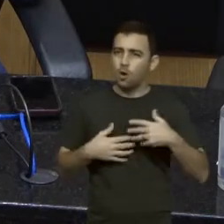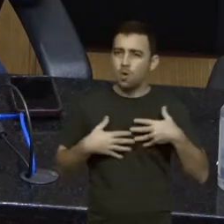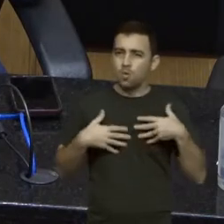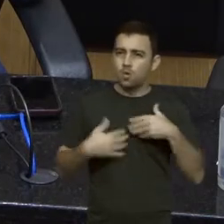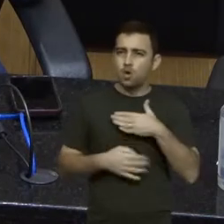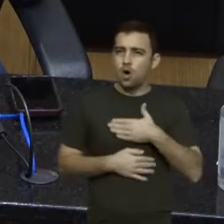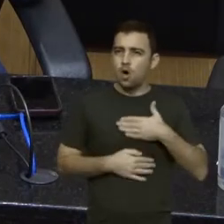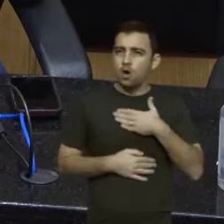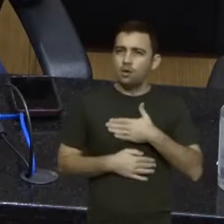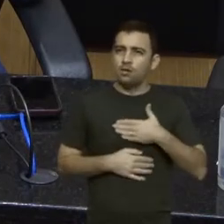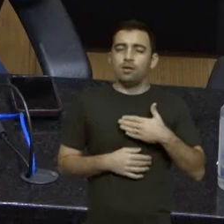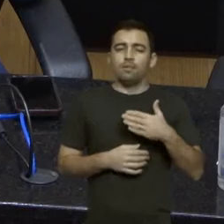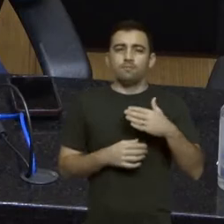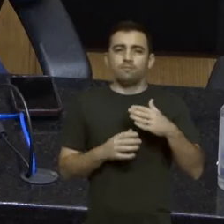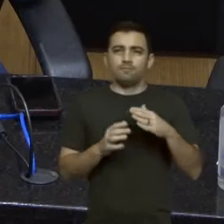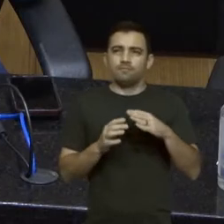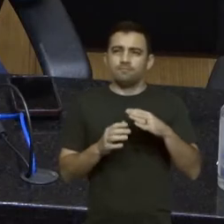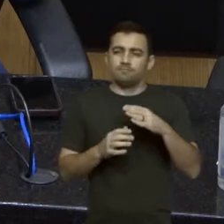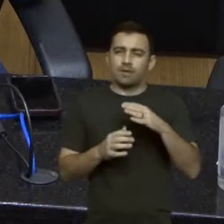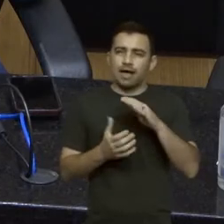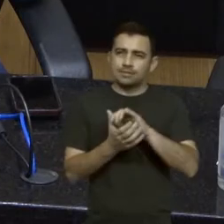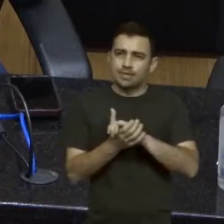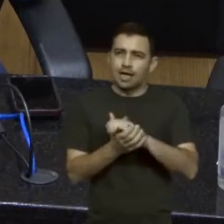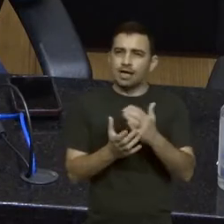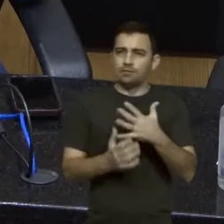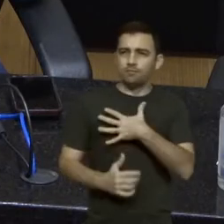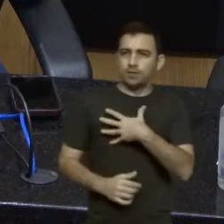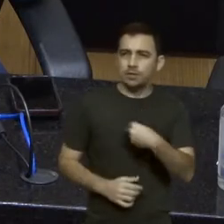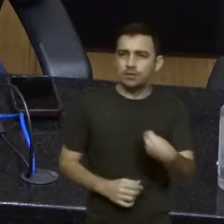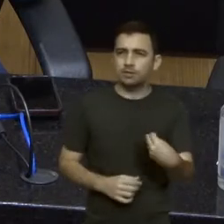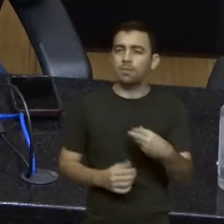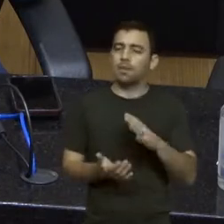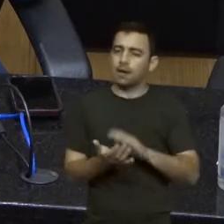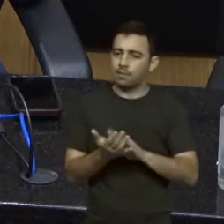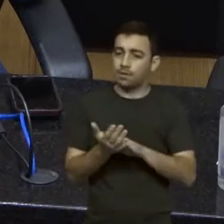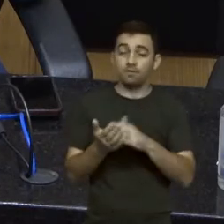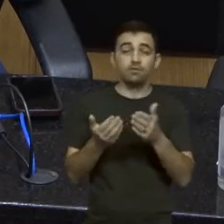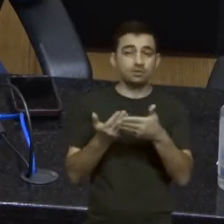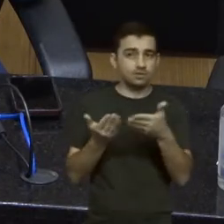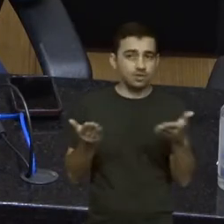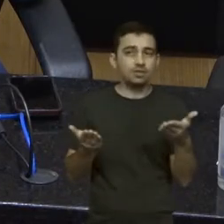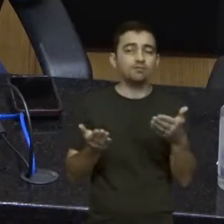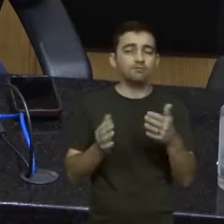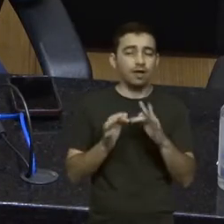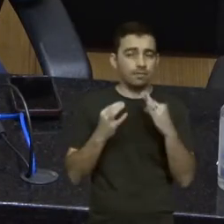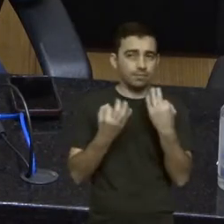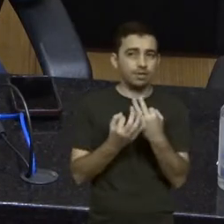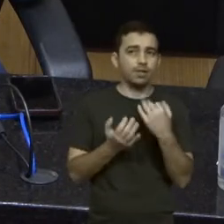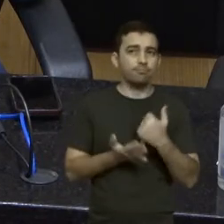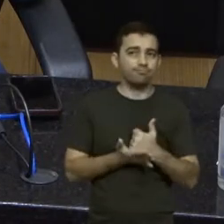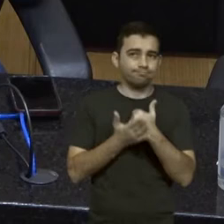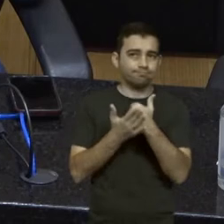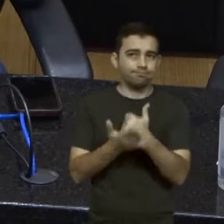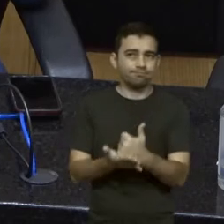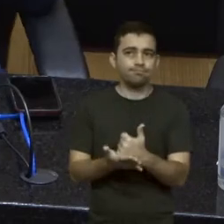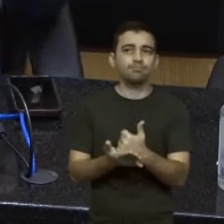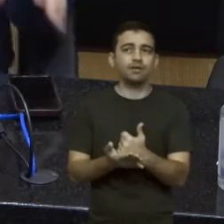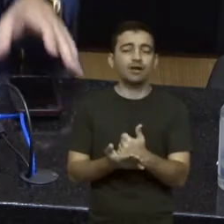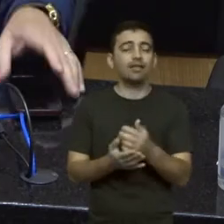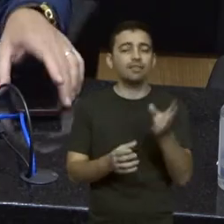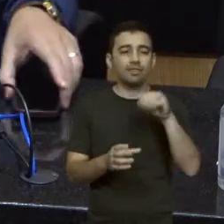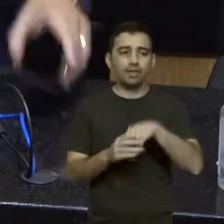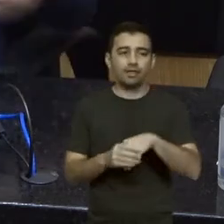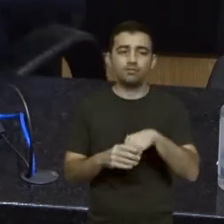sua esposa, seus filhos. Então, parabéns. A família é o suporte realmente nosso aqui dentro da casa.